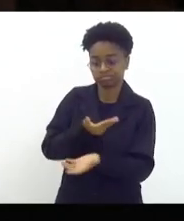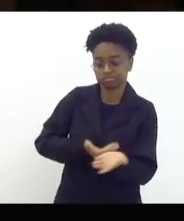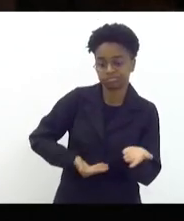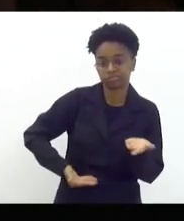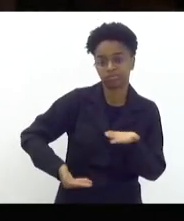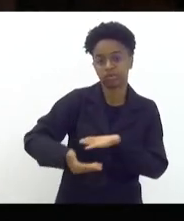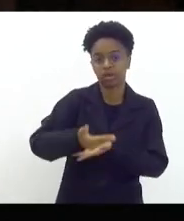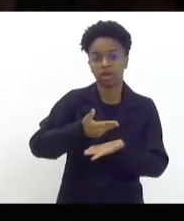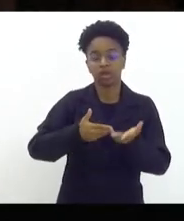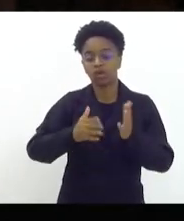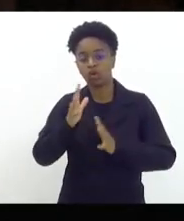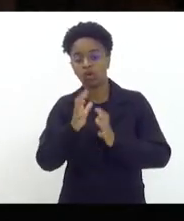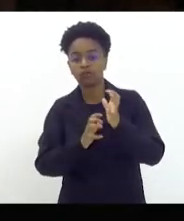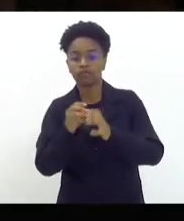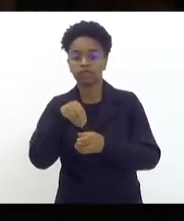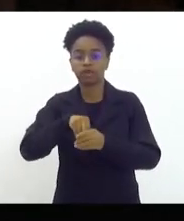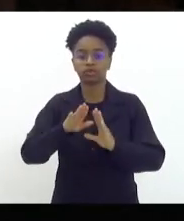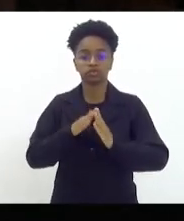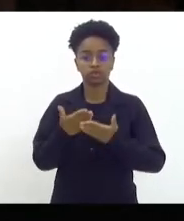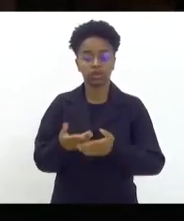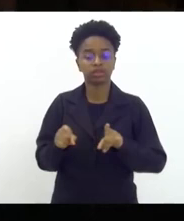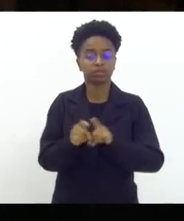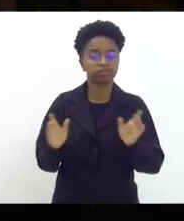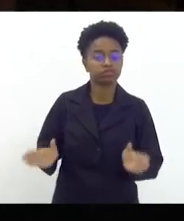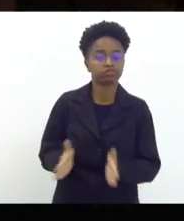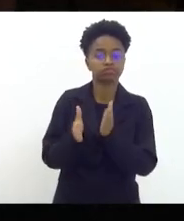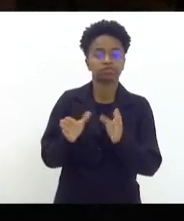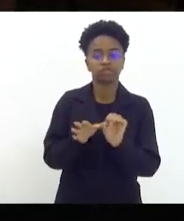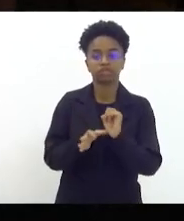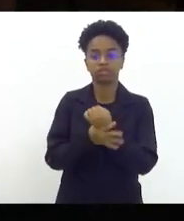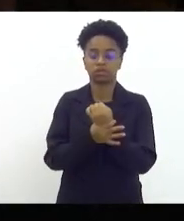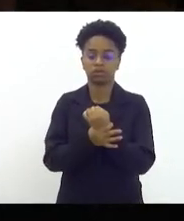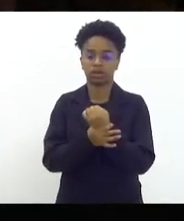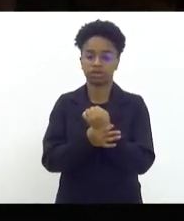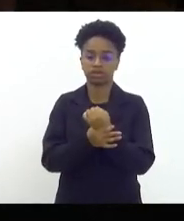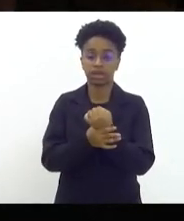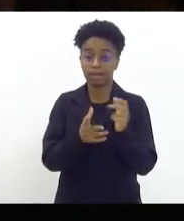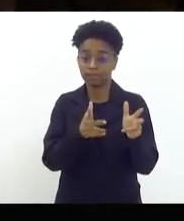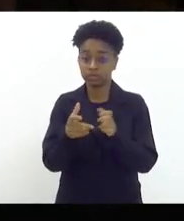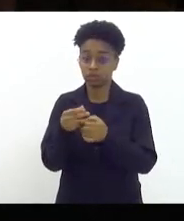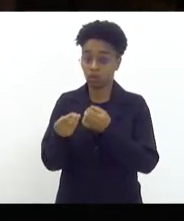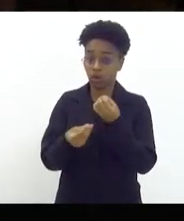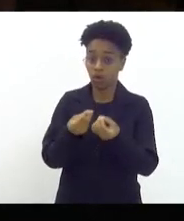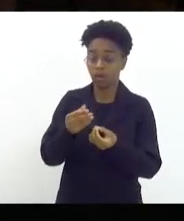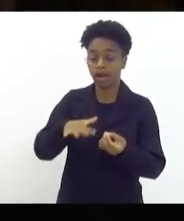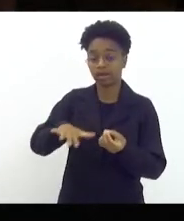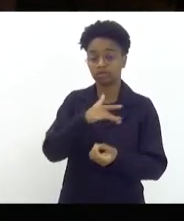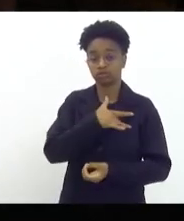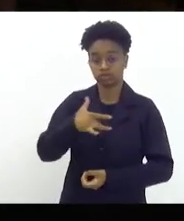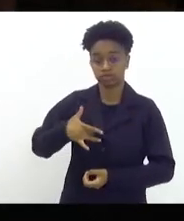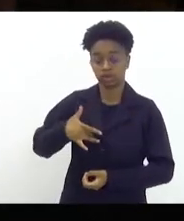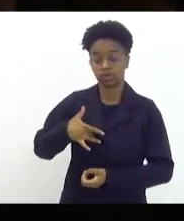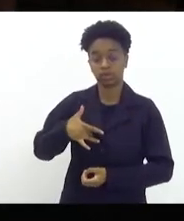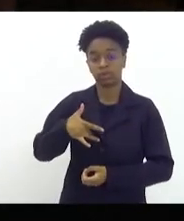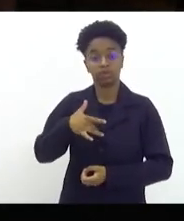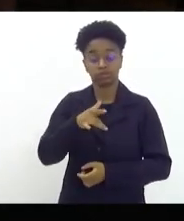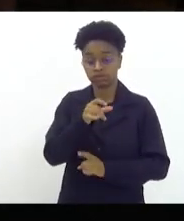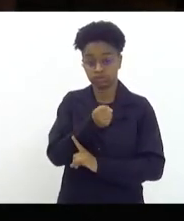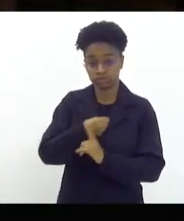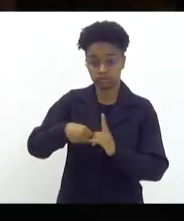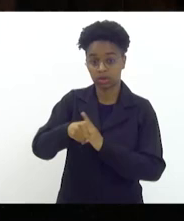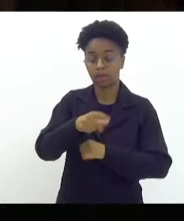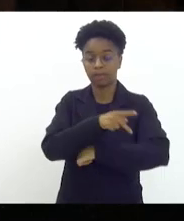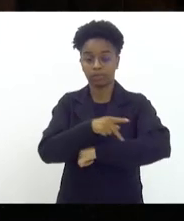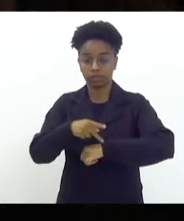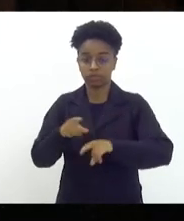dos conflitos escolares é a promoção de segurança observando a situação social pedagógica e Urbana então por isso